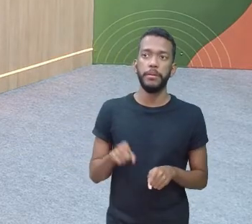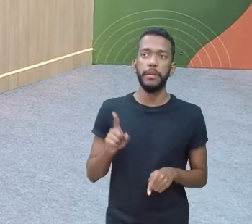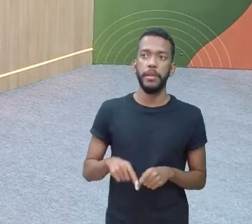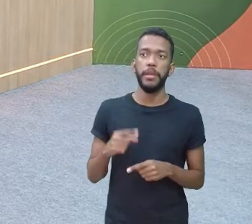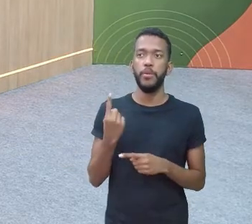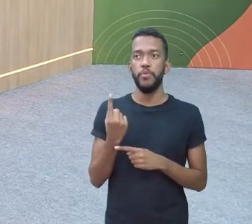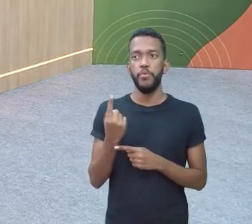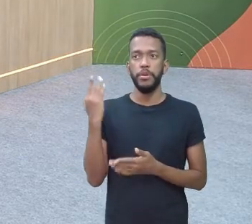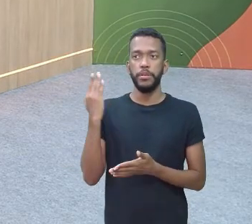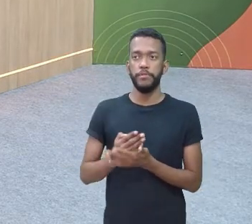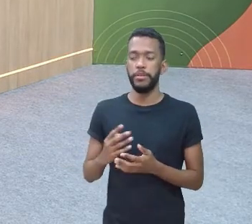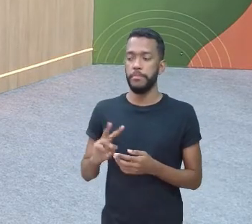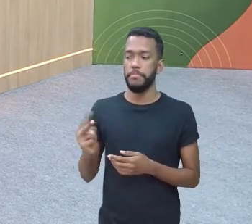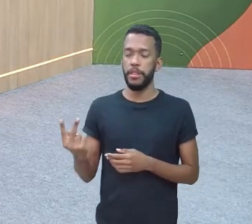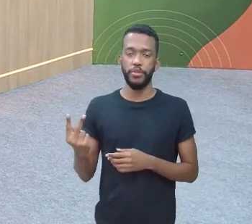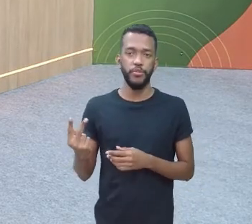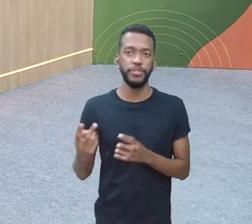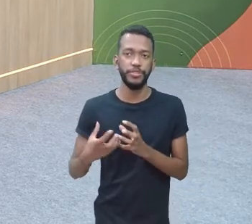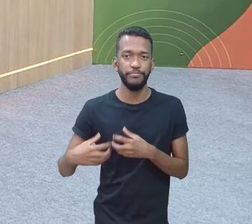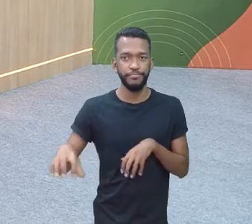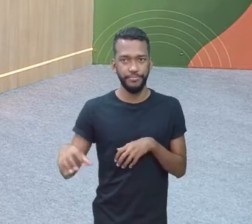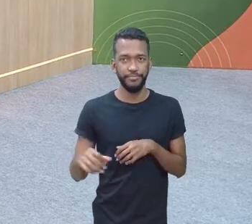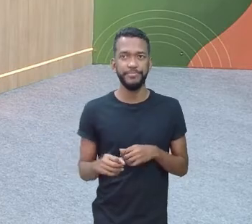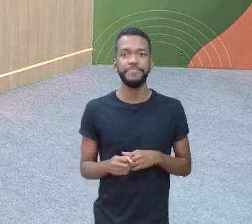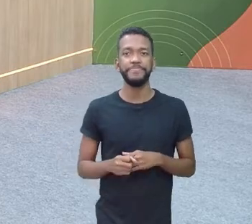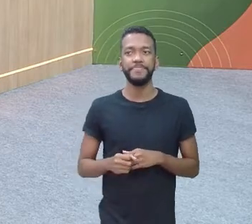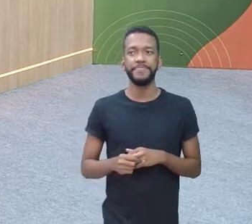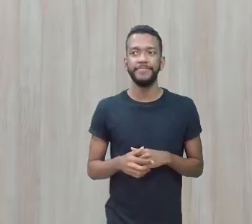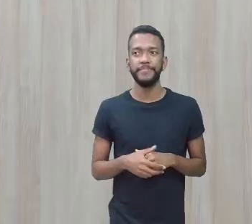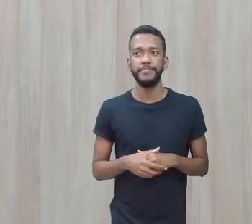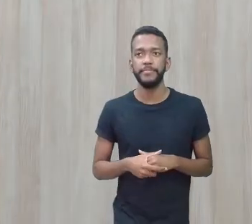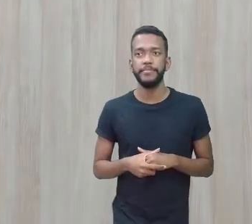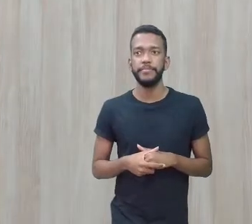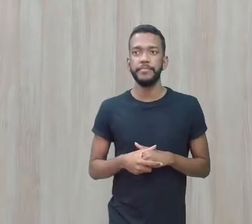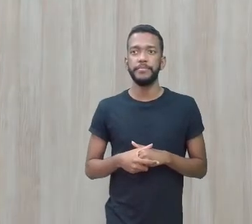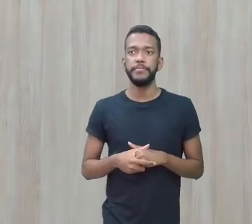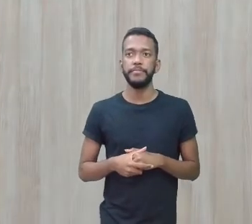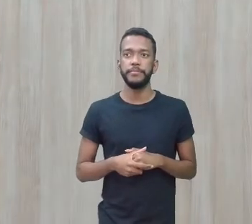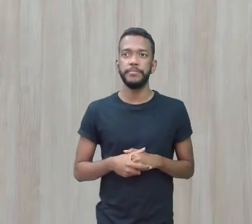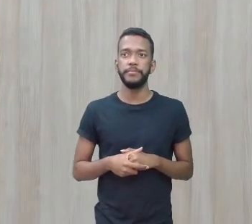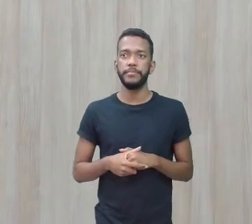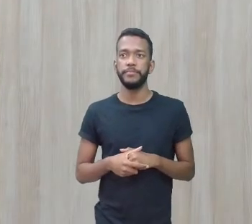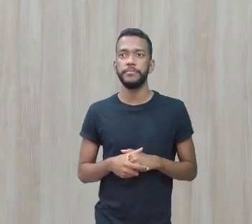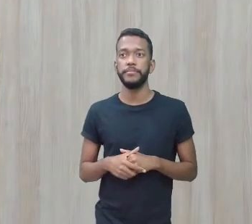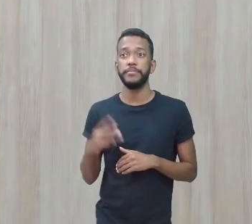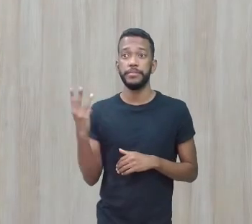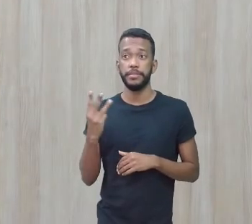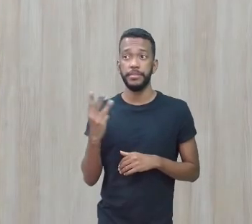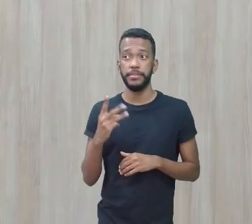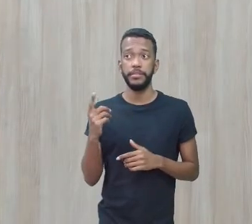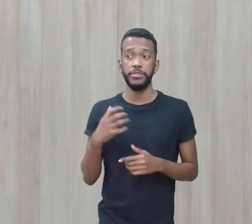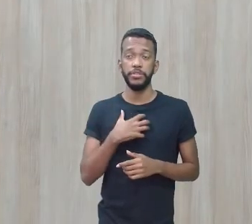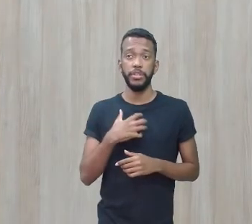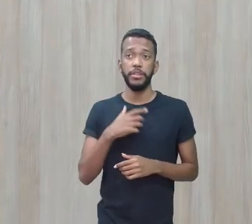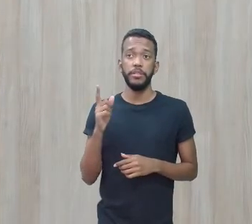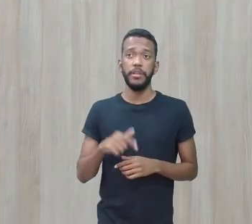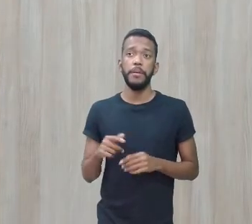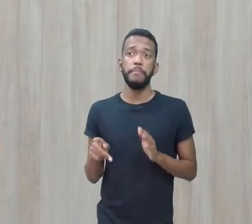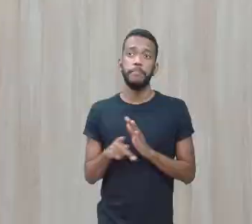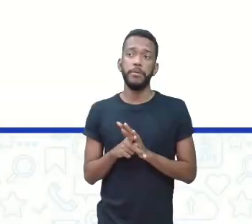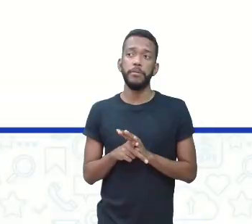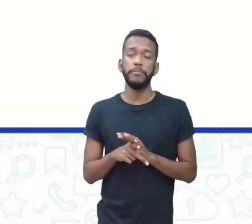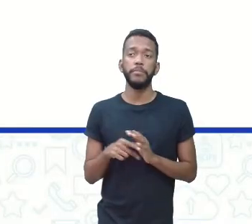uma maçã, dividido para 2 irmãos, tá certo? A terceira maneira, a gente viu